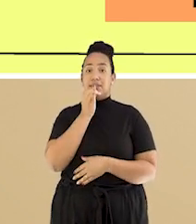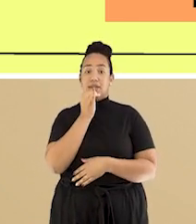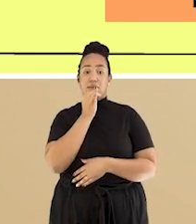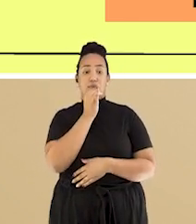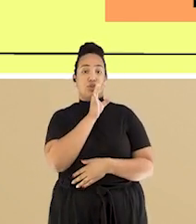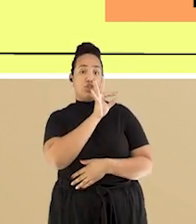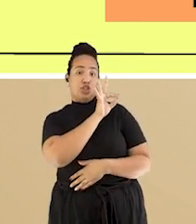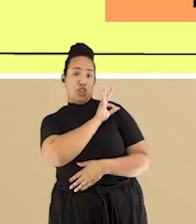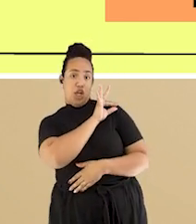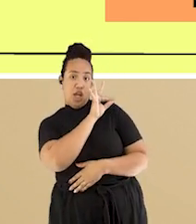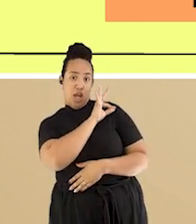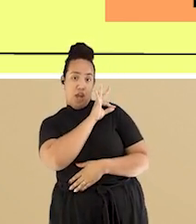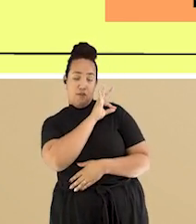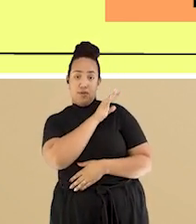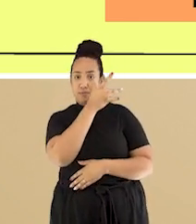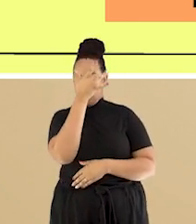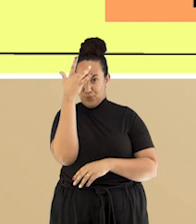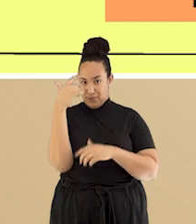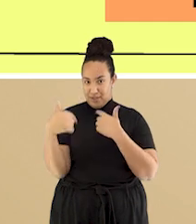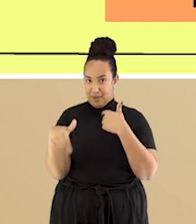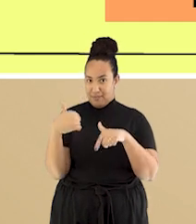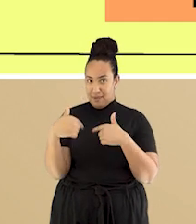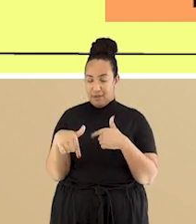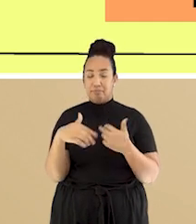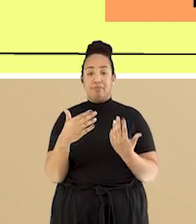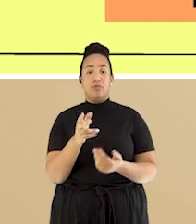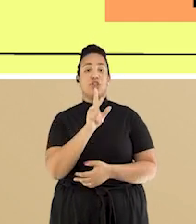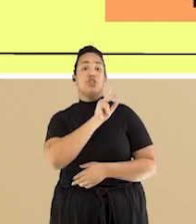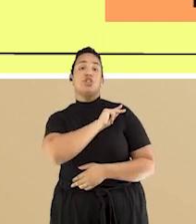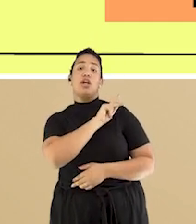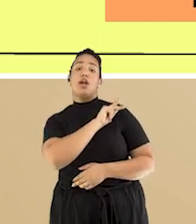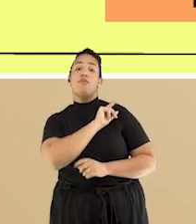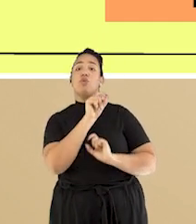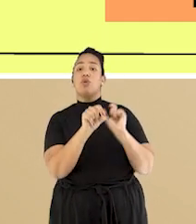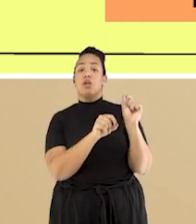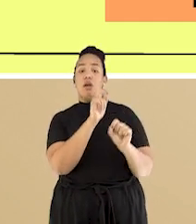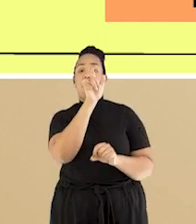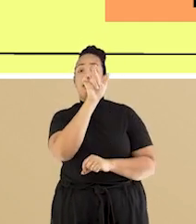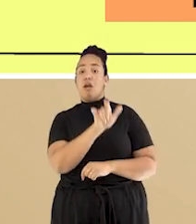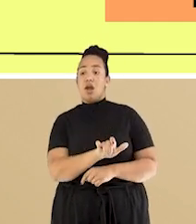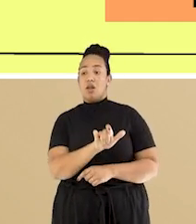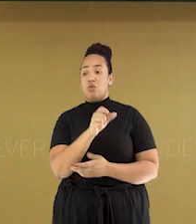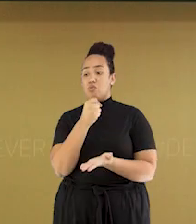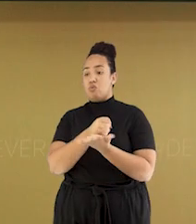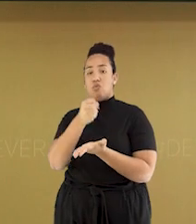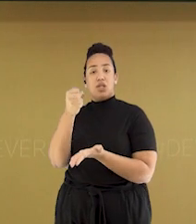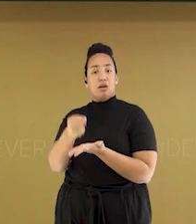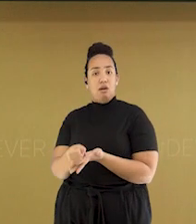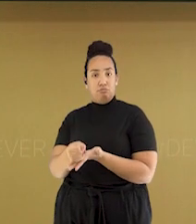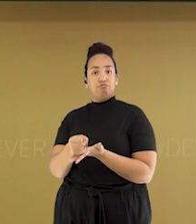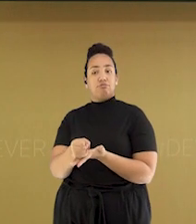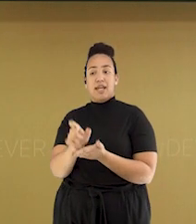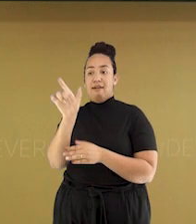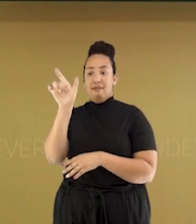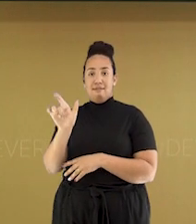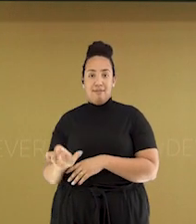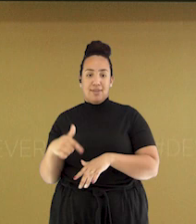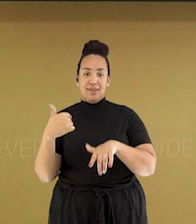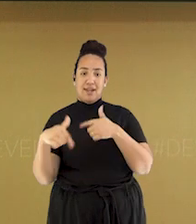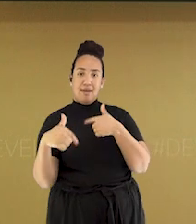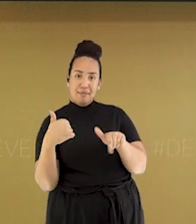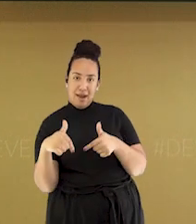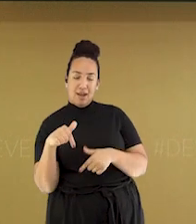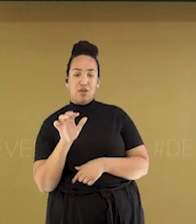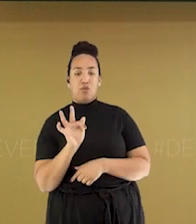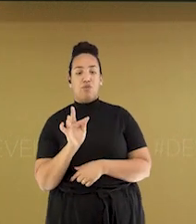funcionário com o patrão. O patrão é a pessoa que contrata outra pessoa e paga pelo trabalho. E o funcionário é a pessoa